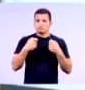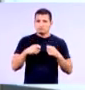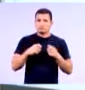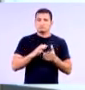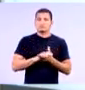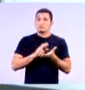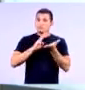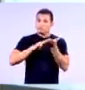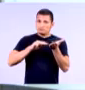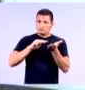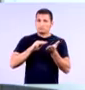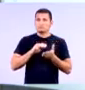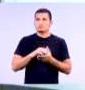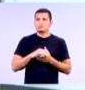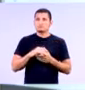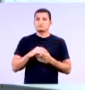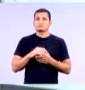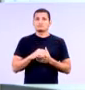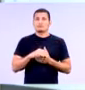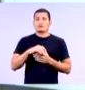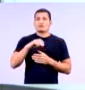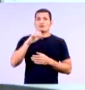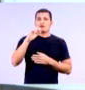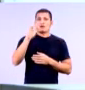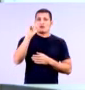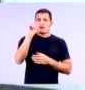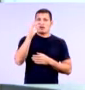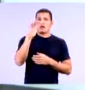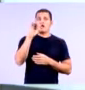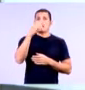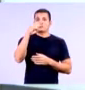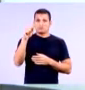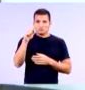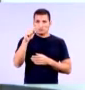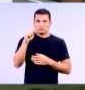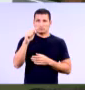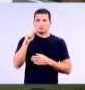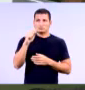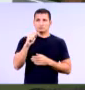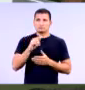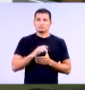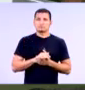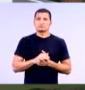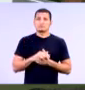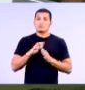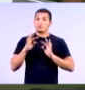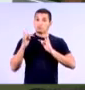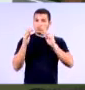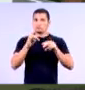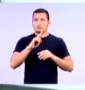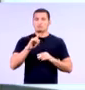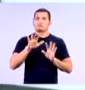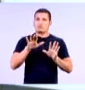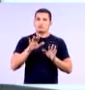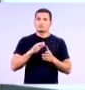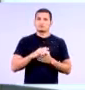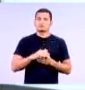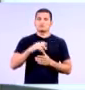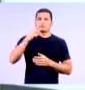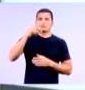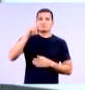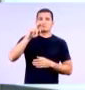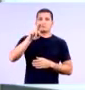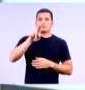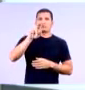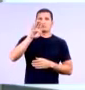Geralmente os métodos que definem a ação, geralmente, não são todos. Isso é até uma questão que a gente pode discutir bastante, professora. Geralmente os métodos eles são públicos, porque